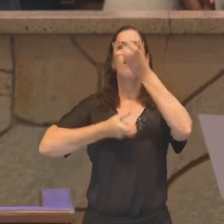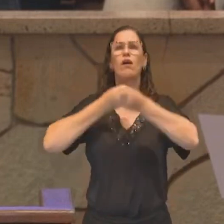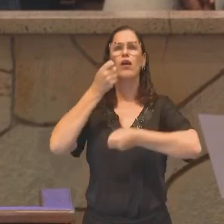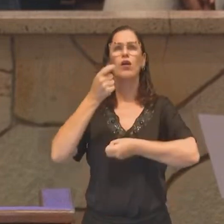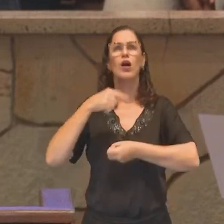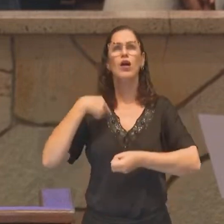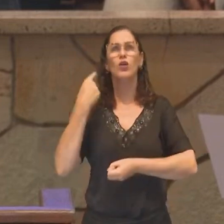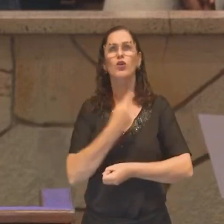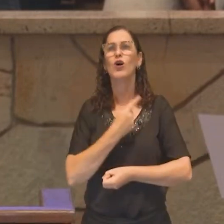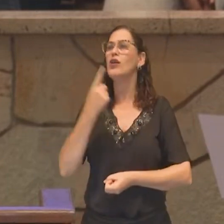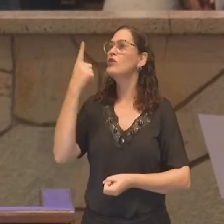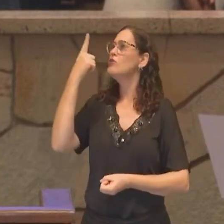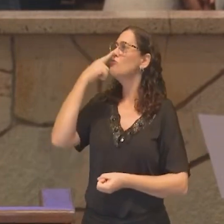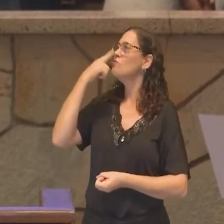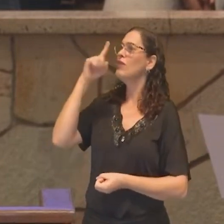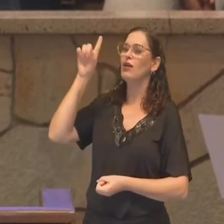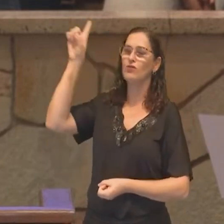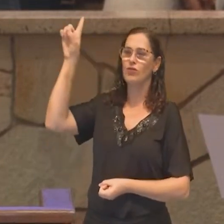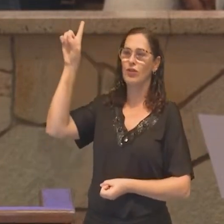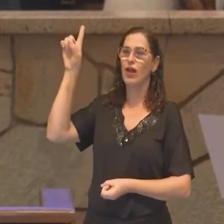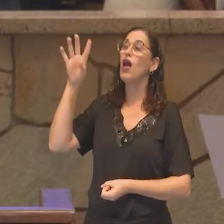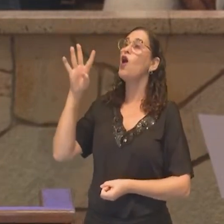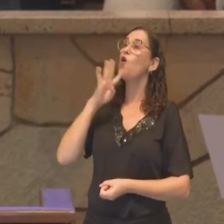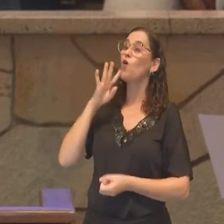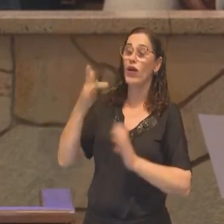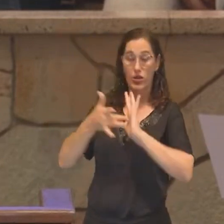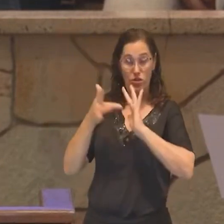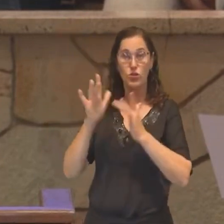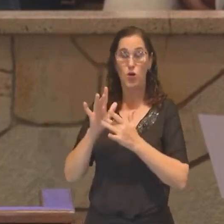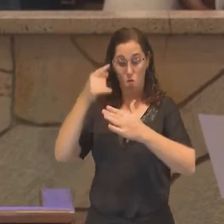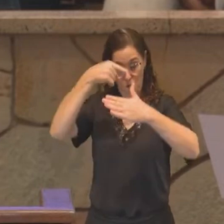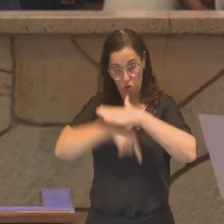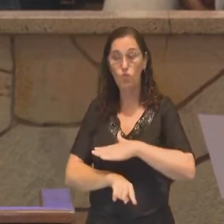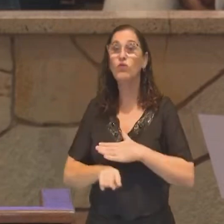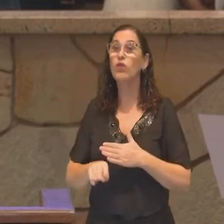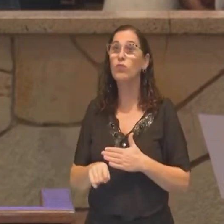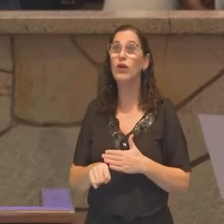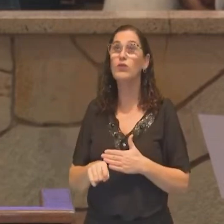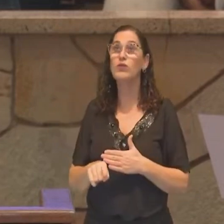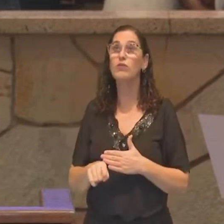que nós temos intimidade. Eu conheço a Cristo profundamente.